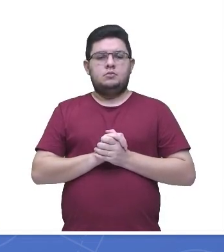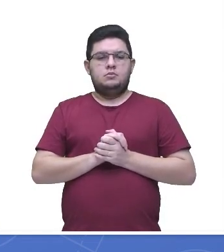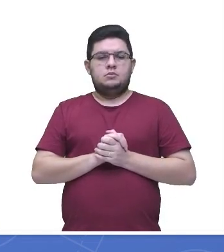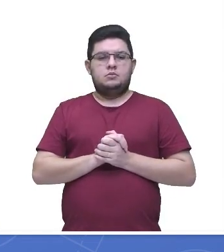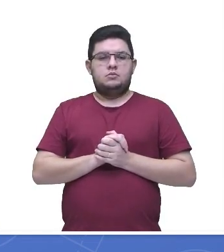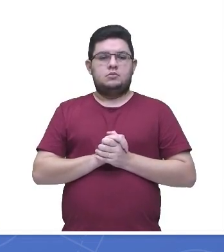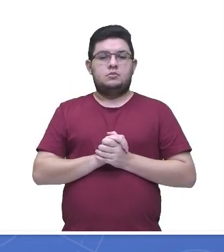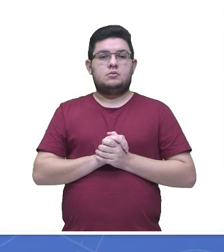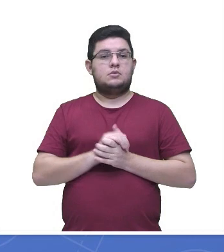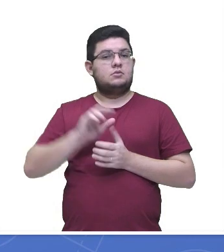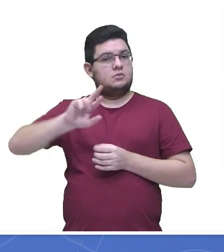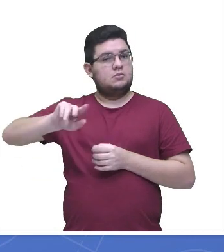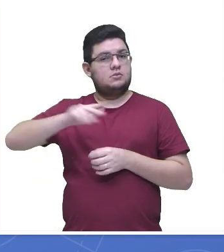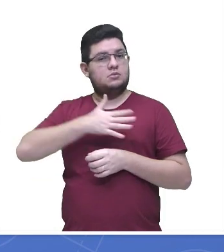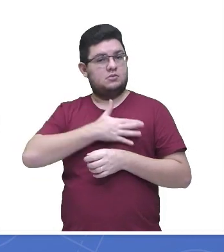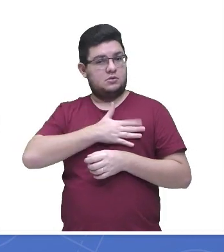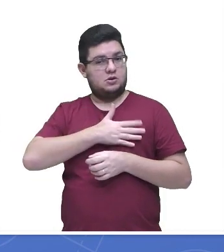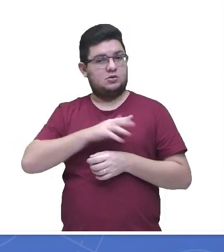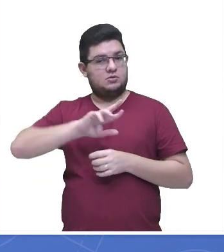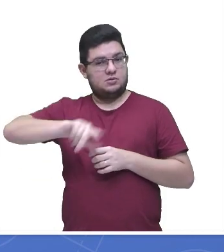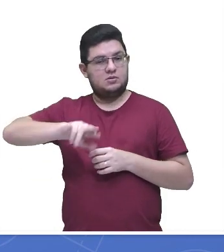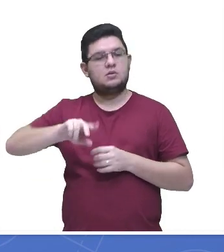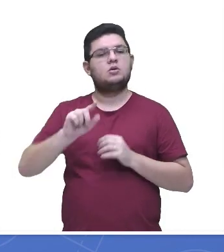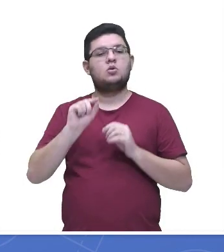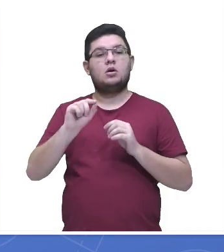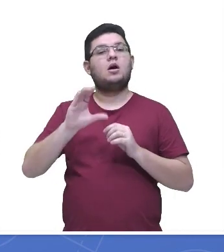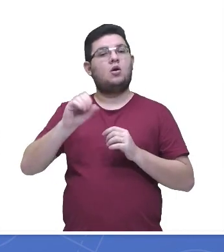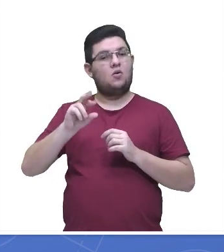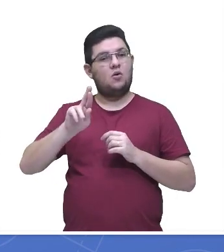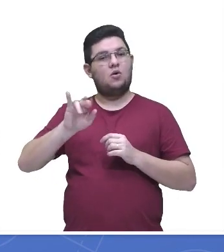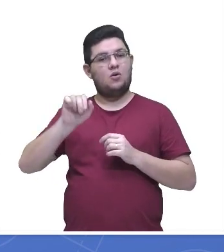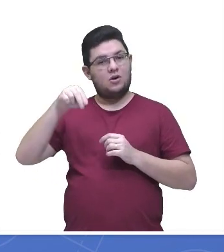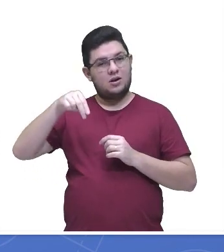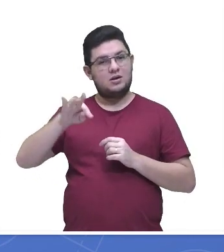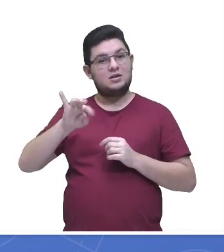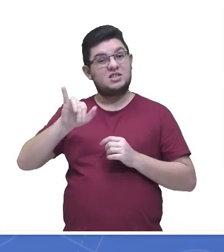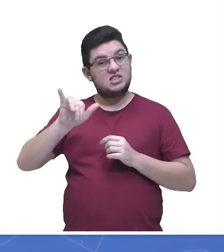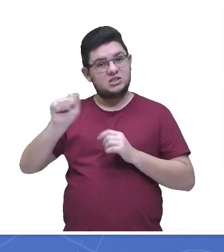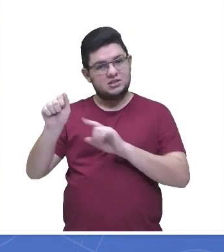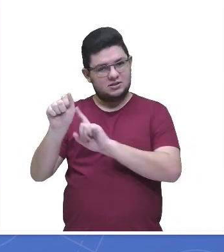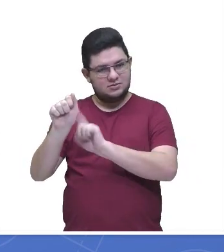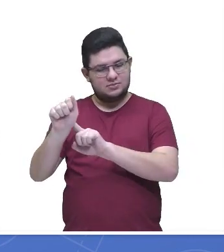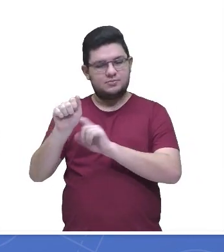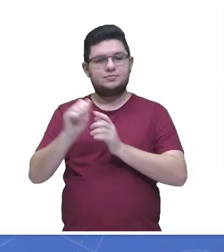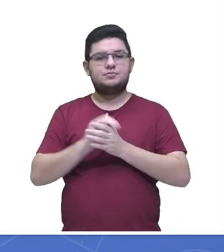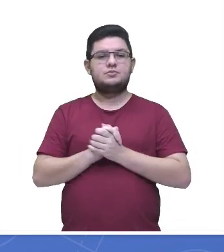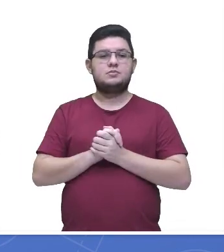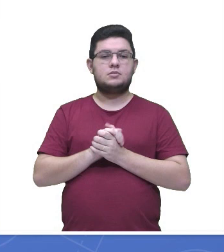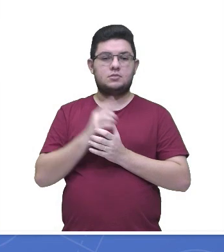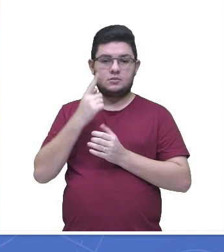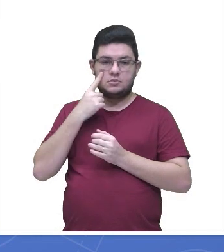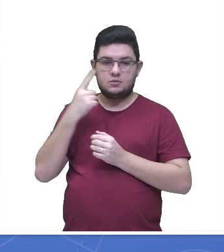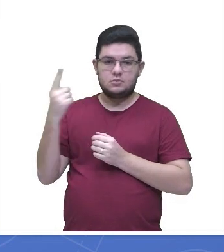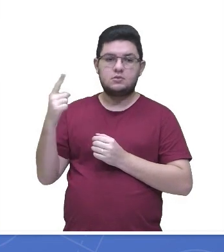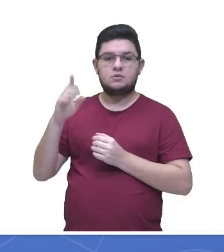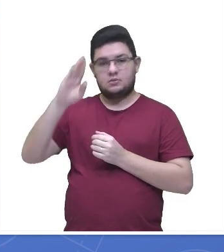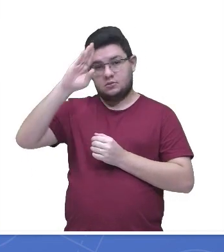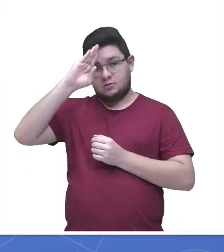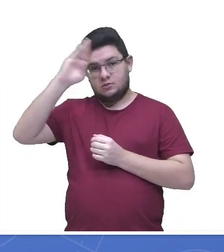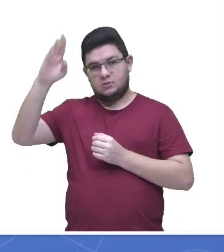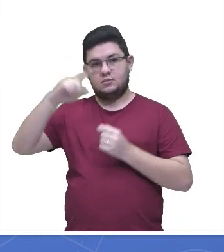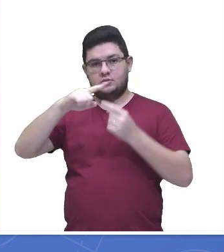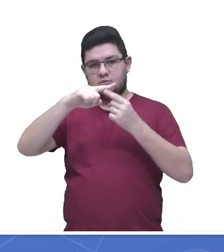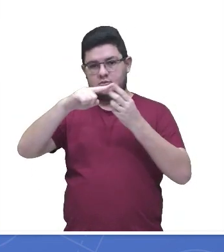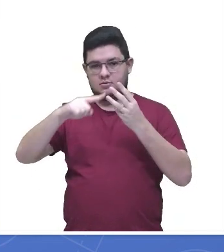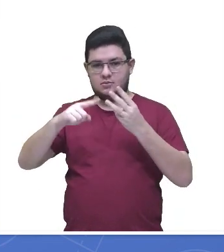Coríntia, não é Coríntias, não, é Coríntias. Então, nós temos as três ordens, dórica, jônica e coríntia, que fazem